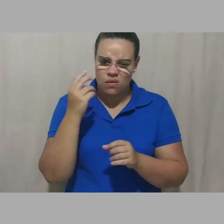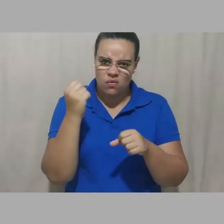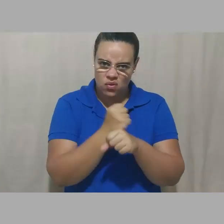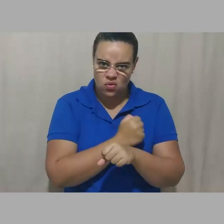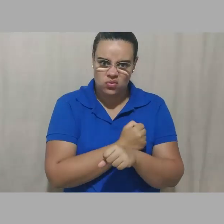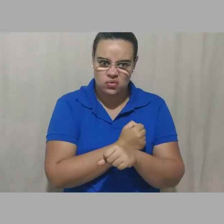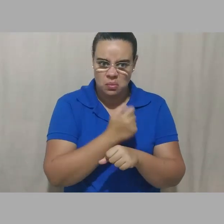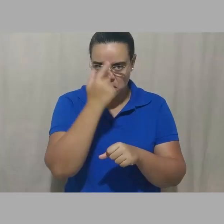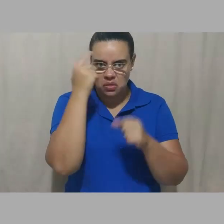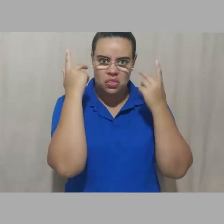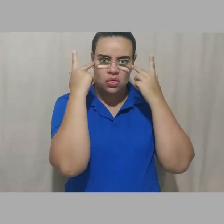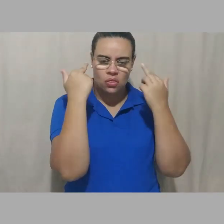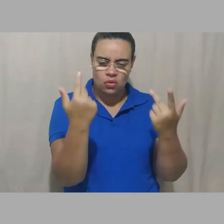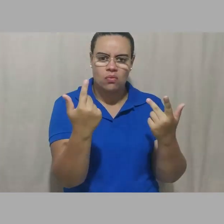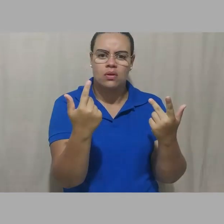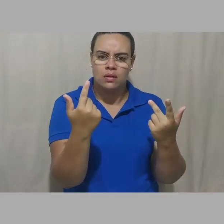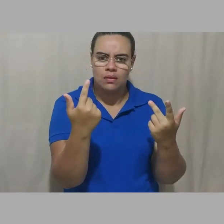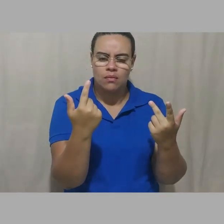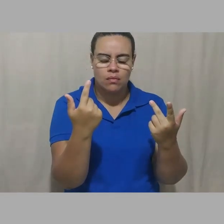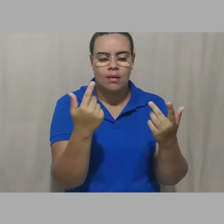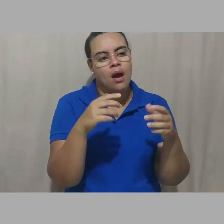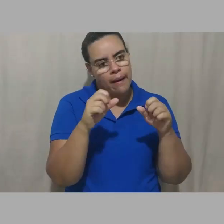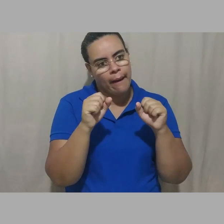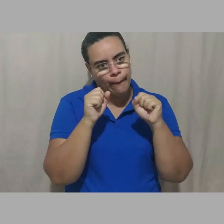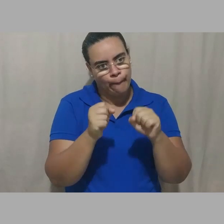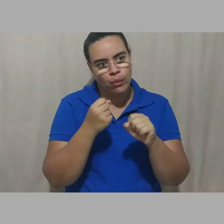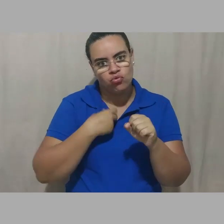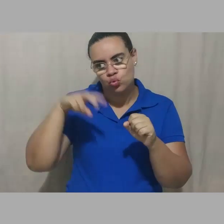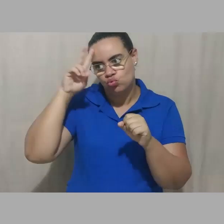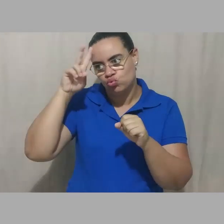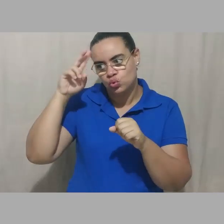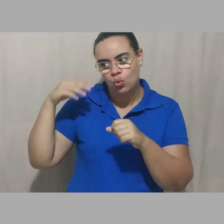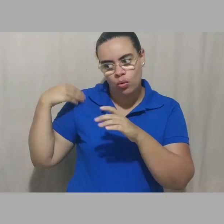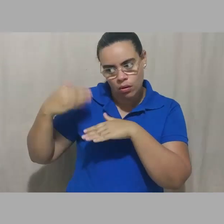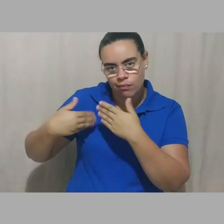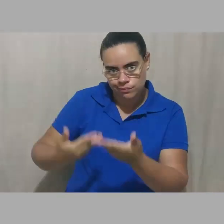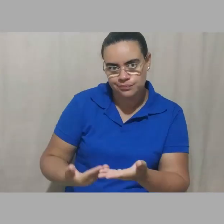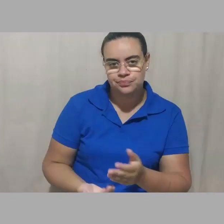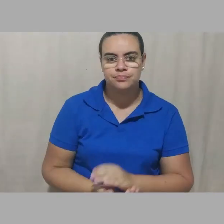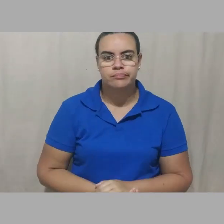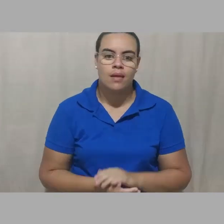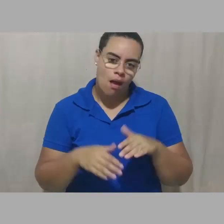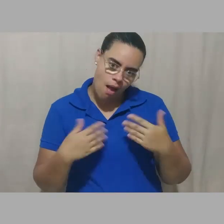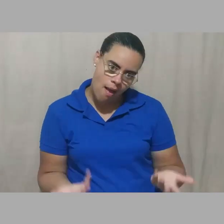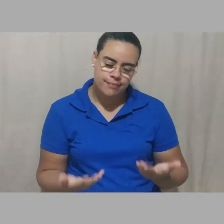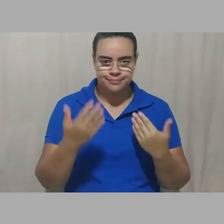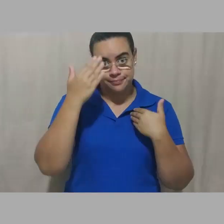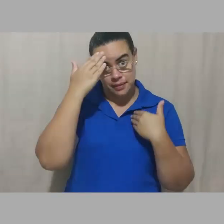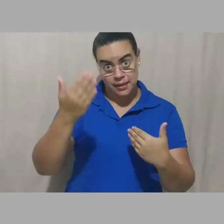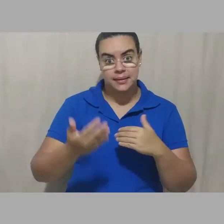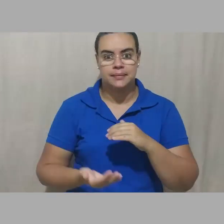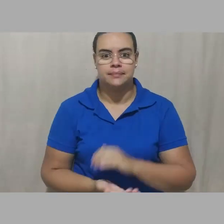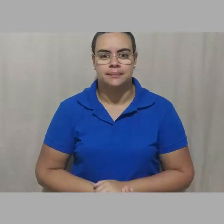desse falso patamar de natural, aí sim a gente pode ter uma historiografia transgressora. E é